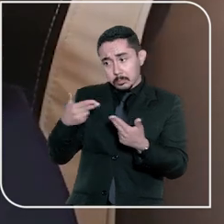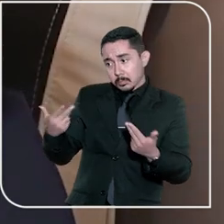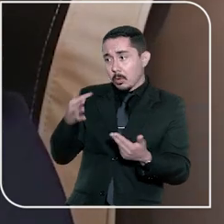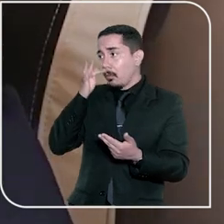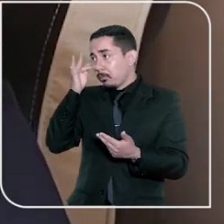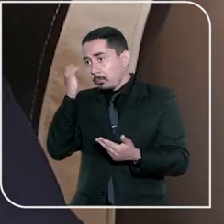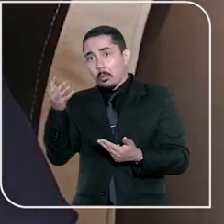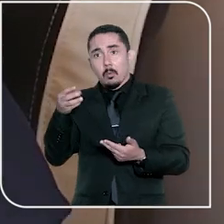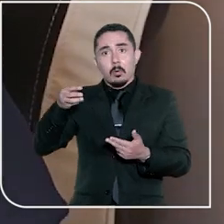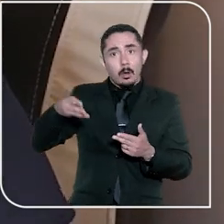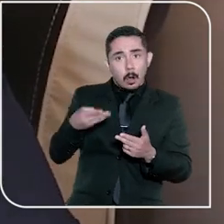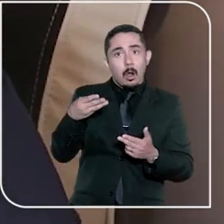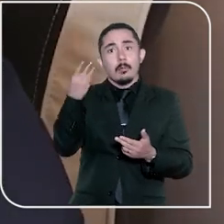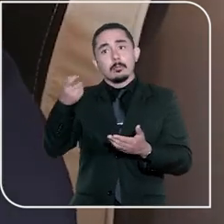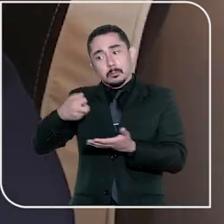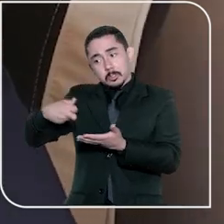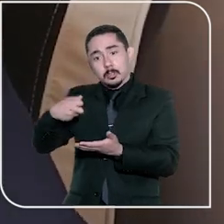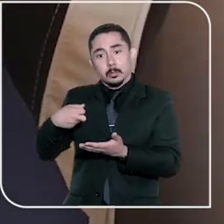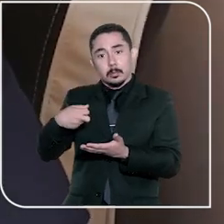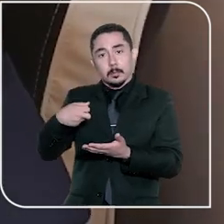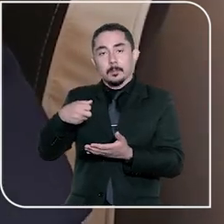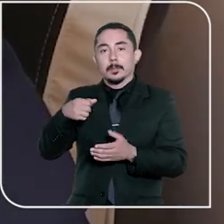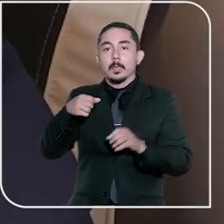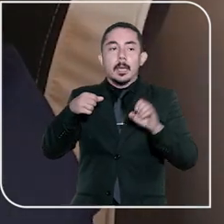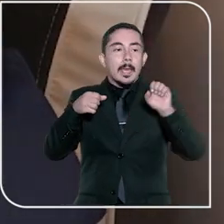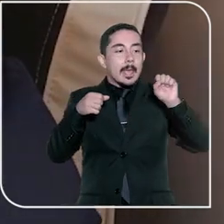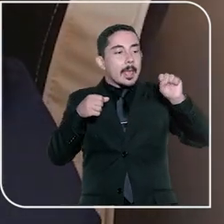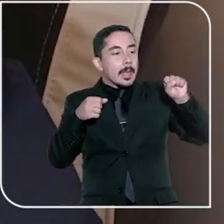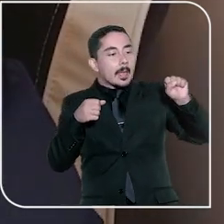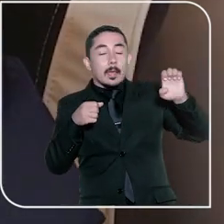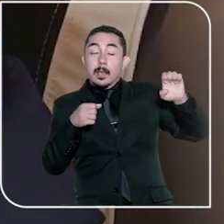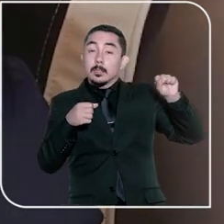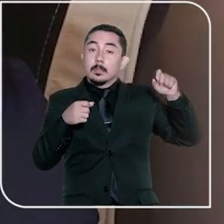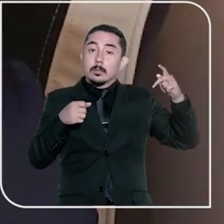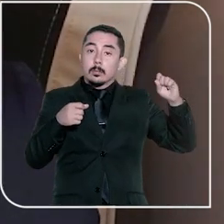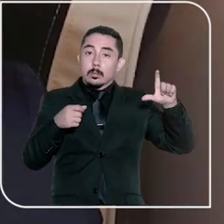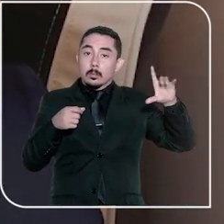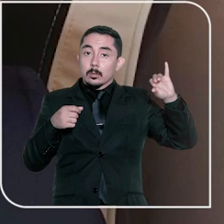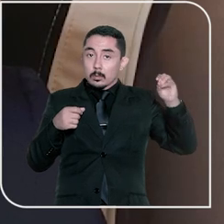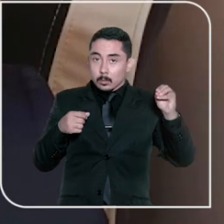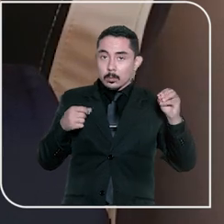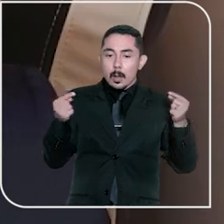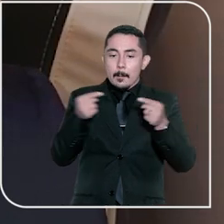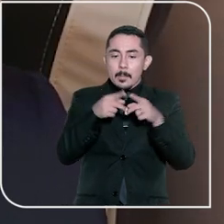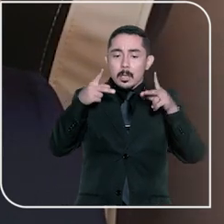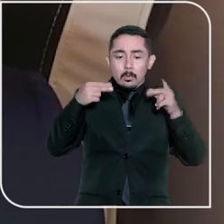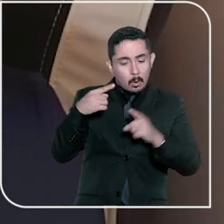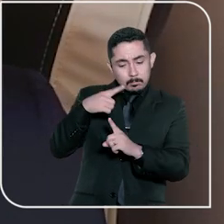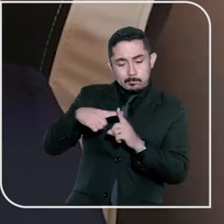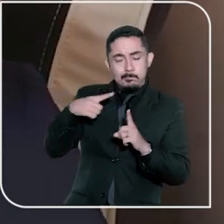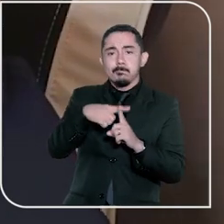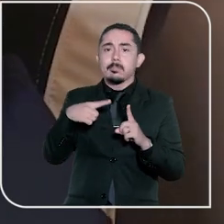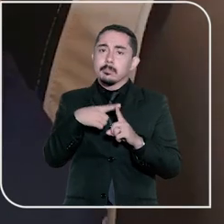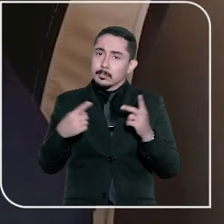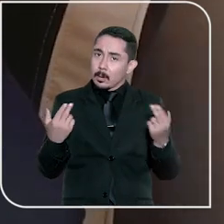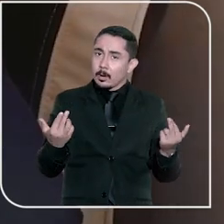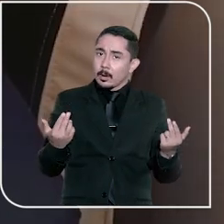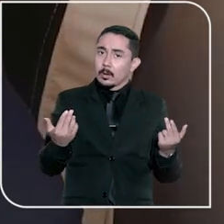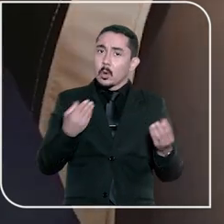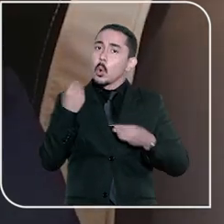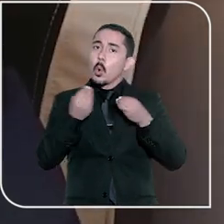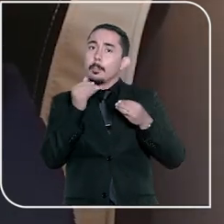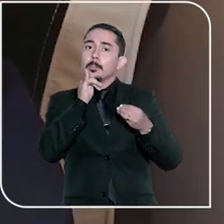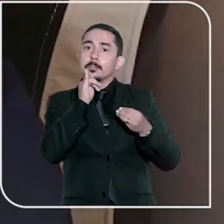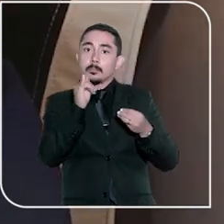existe uma flor um garfo e uma xícara o espólio pode ser considerado assim também